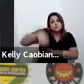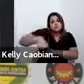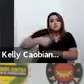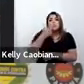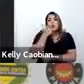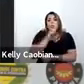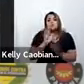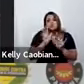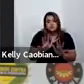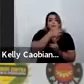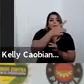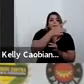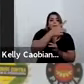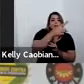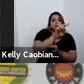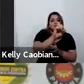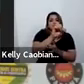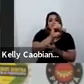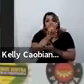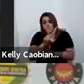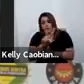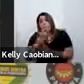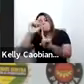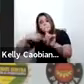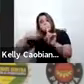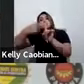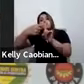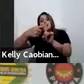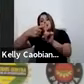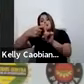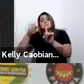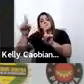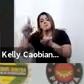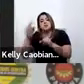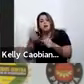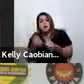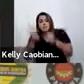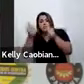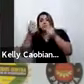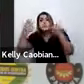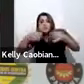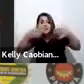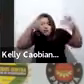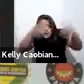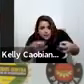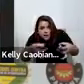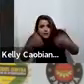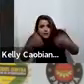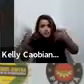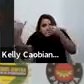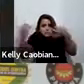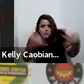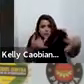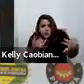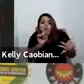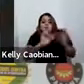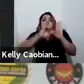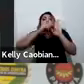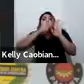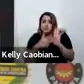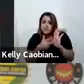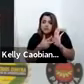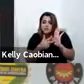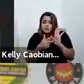temos que detalhar para entender bem a proposta, né? E o que ela significou como avanço para os